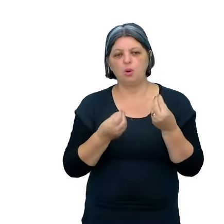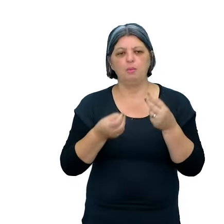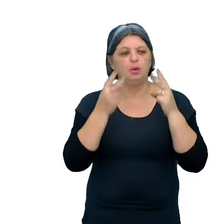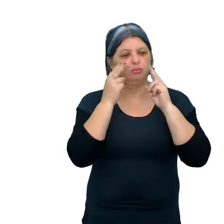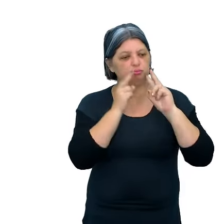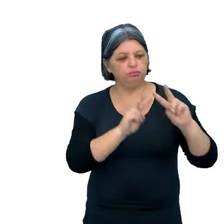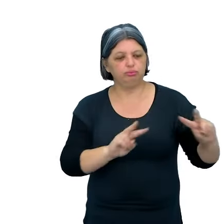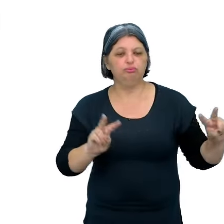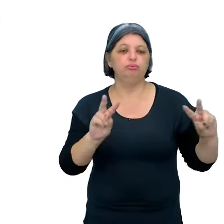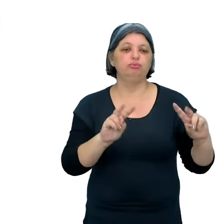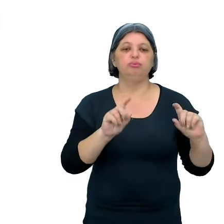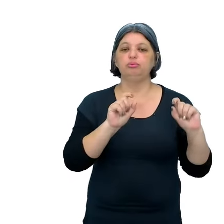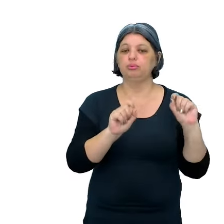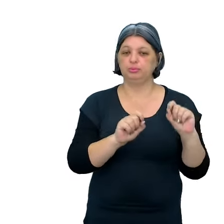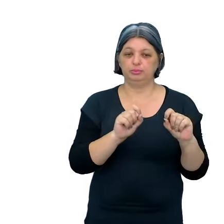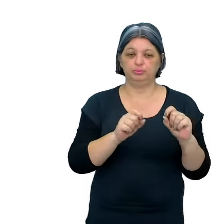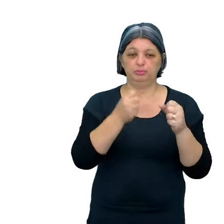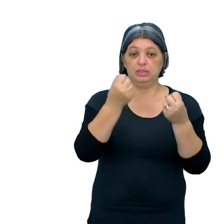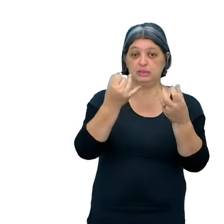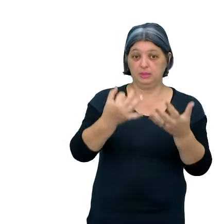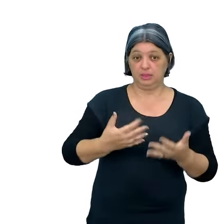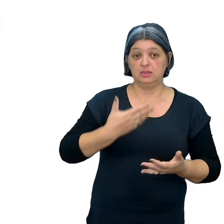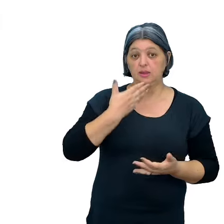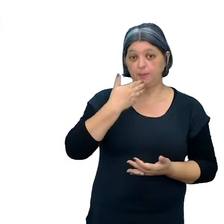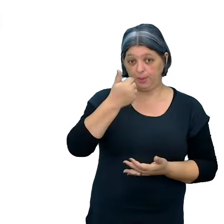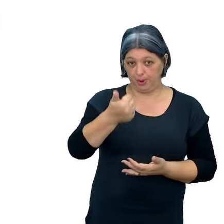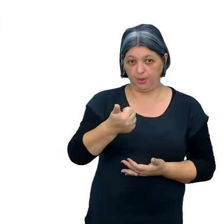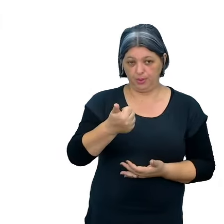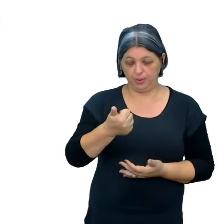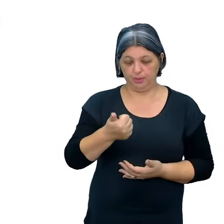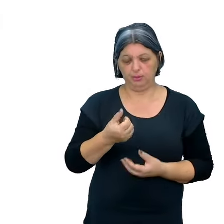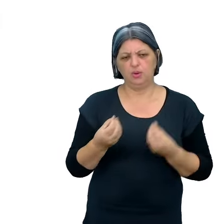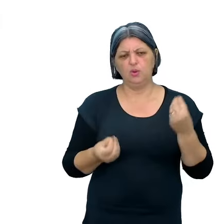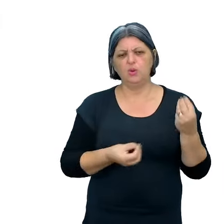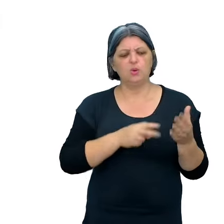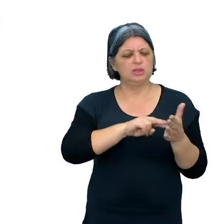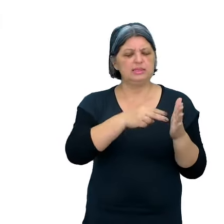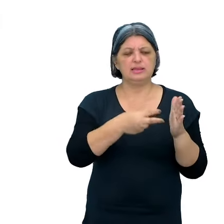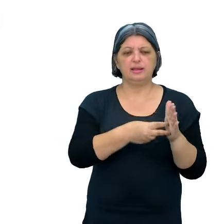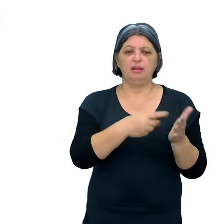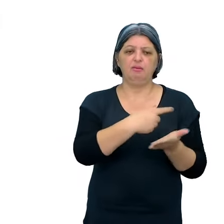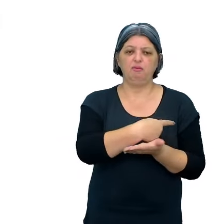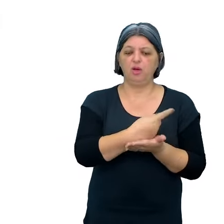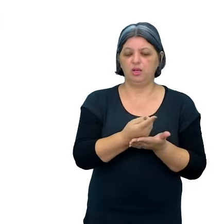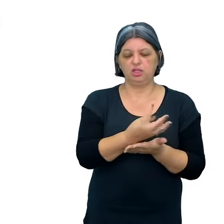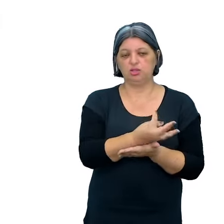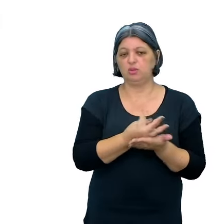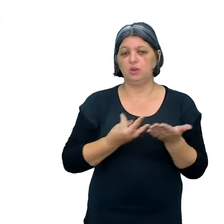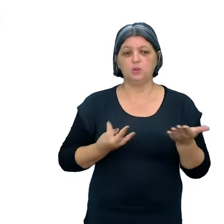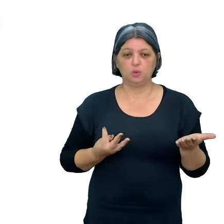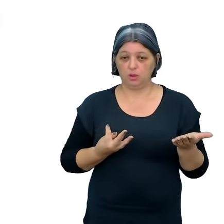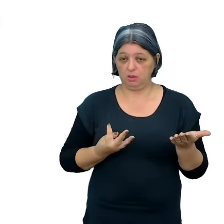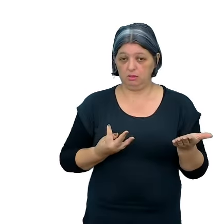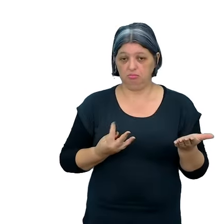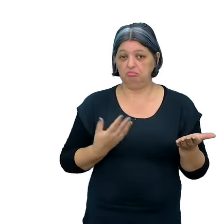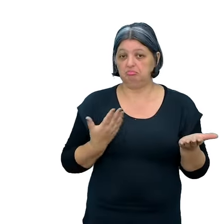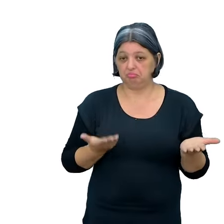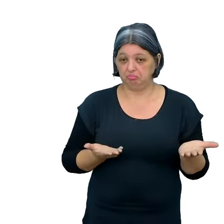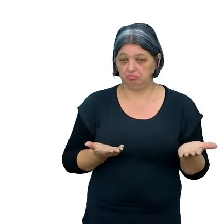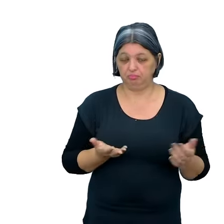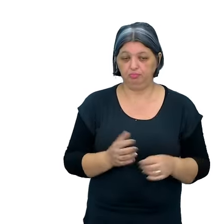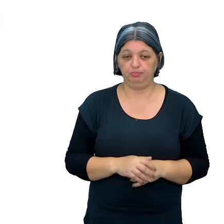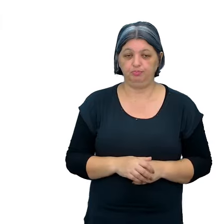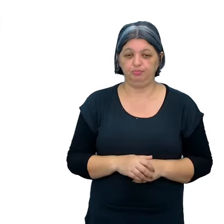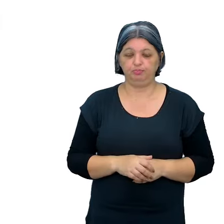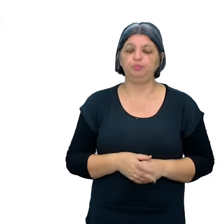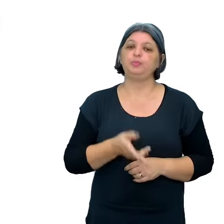Vamos ver aqui uma explicação melhor sobre o que seriam esses gêneros textuais, né? Então, nós temos aqui sempre,